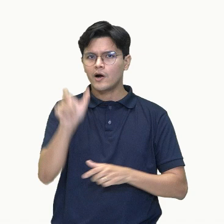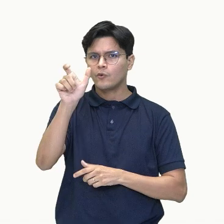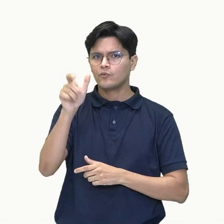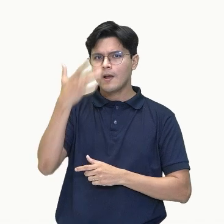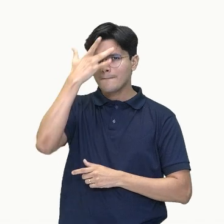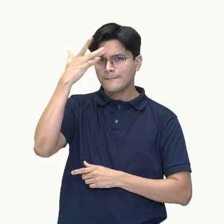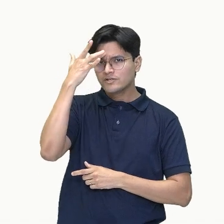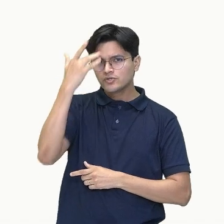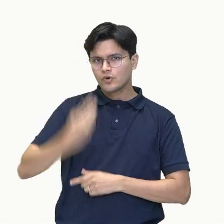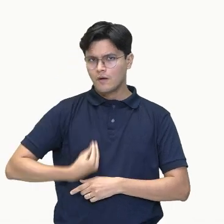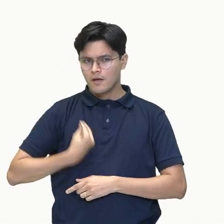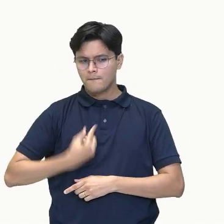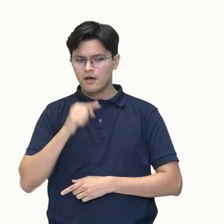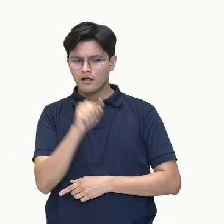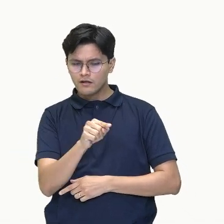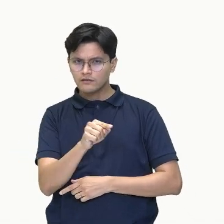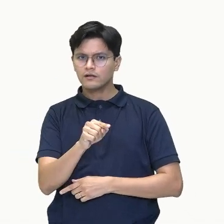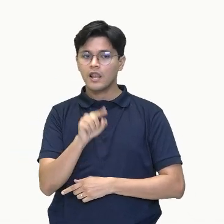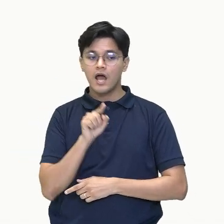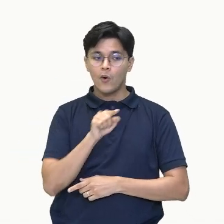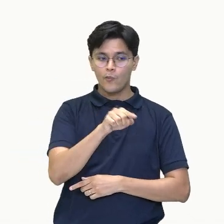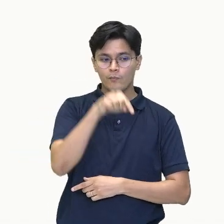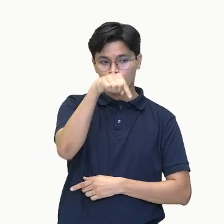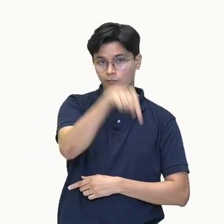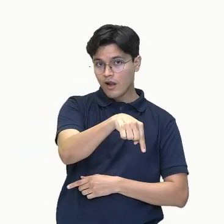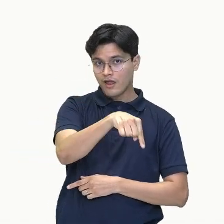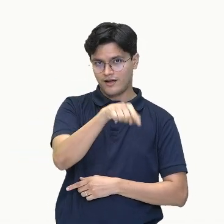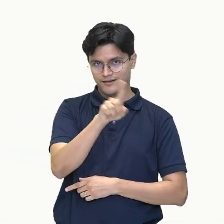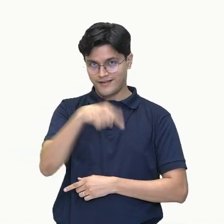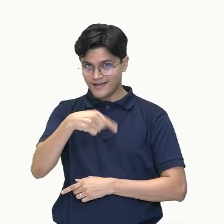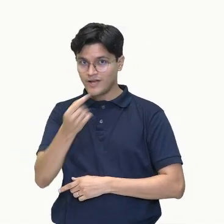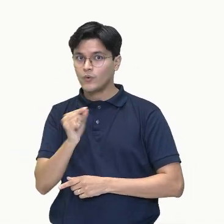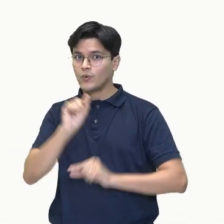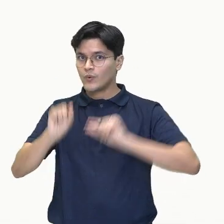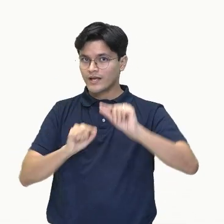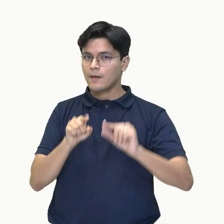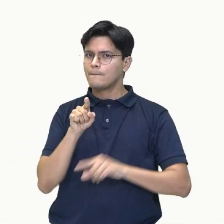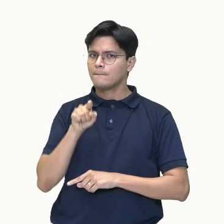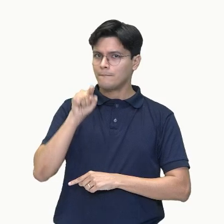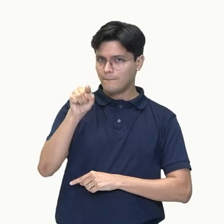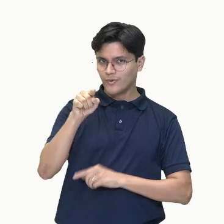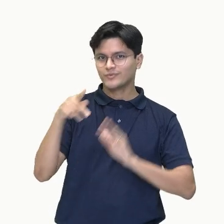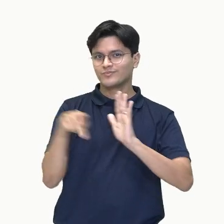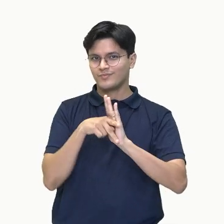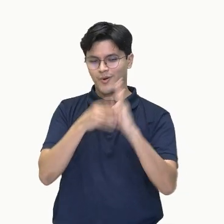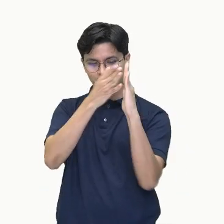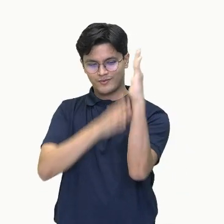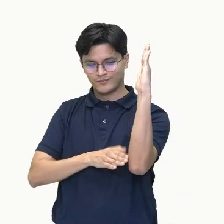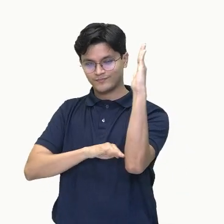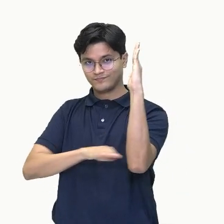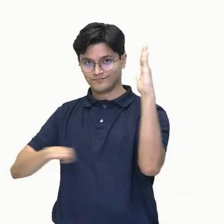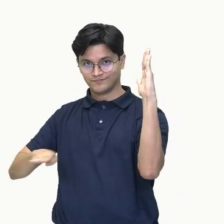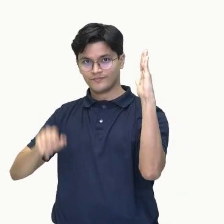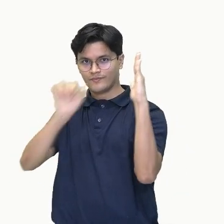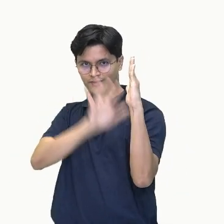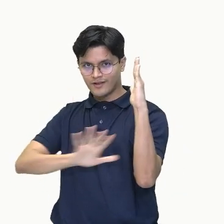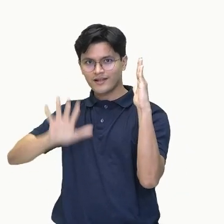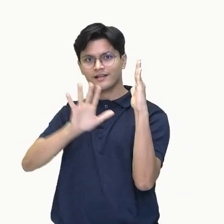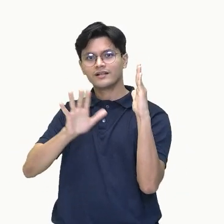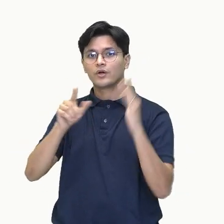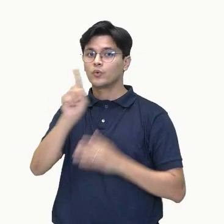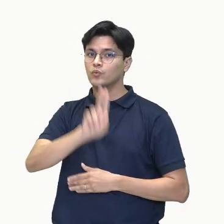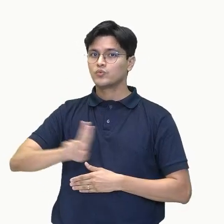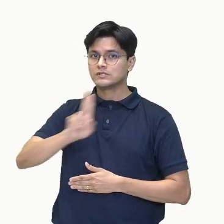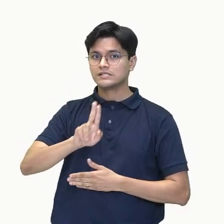indica a posição no eixo das abscissas e o y indica a posição no eixo y. Tudo bem? E isto aí é